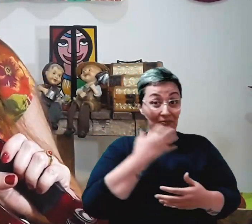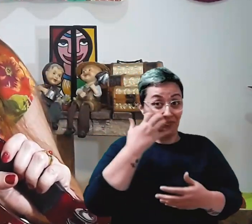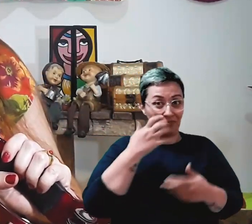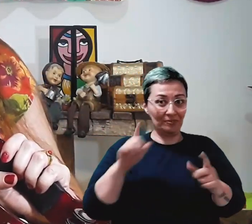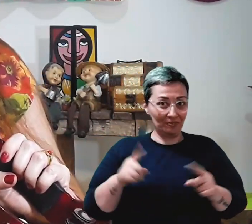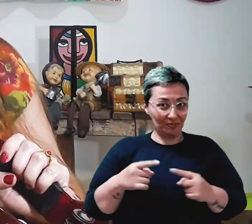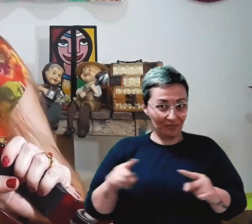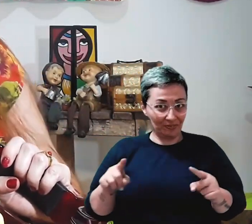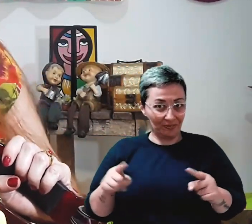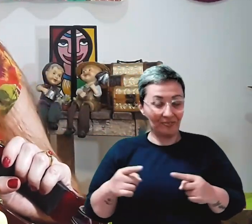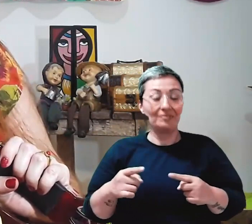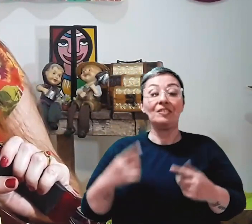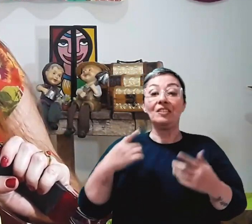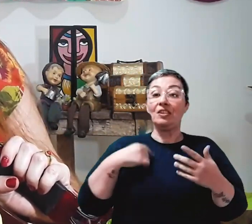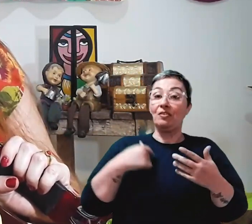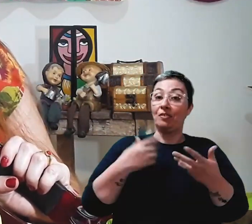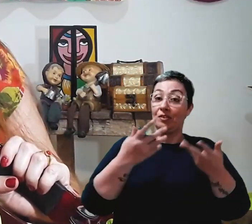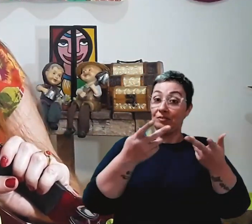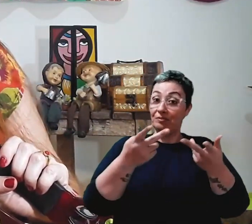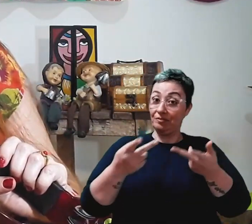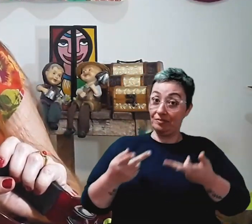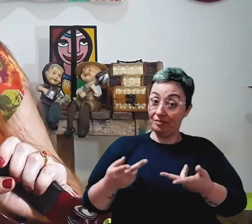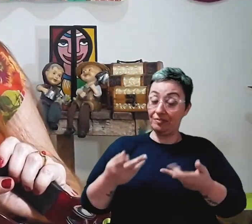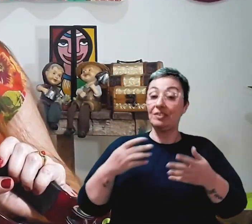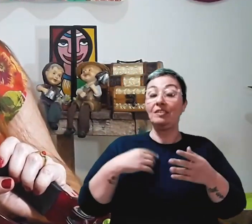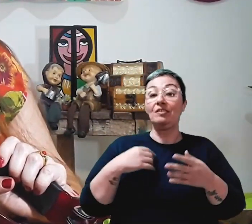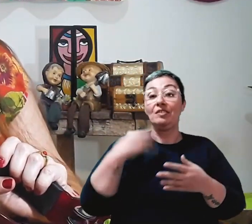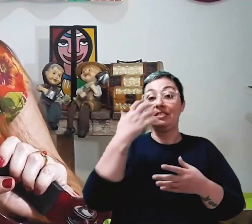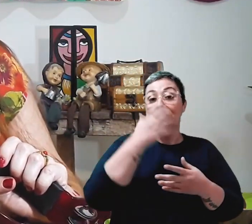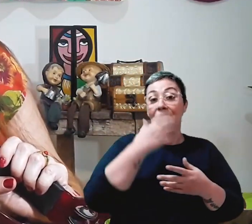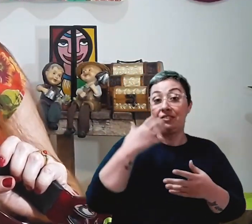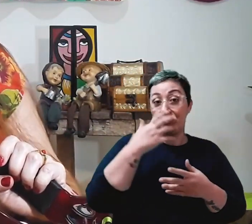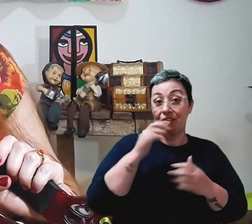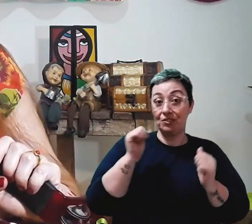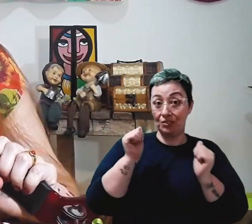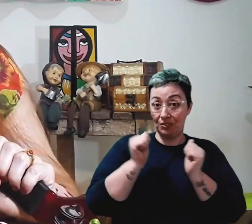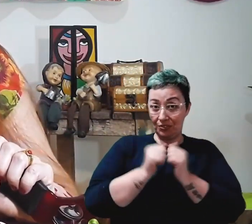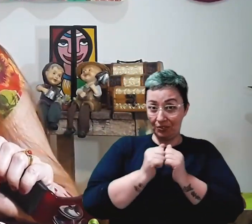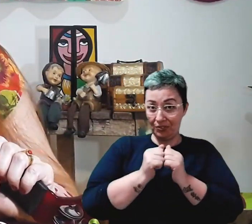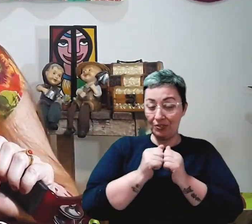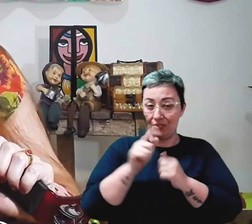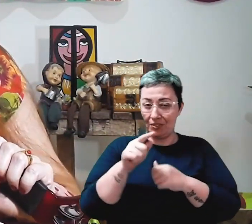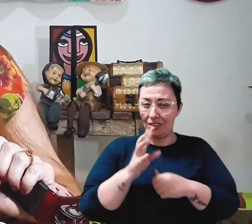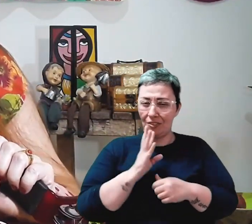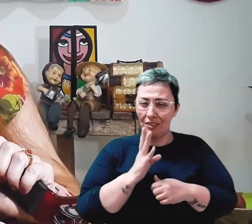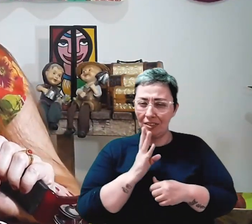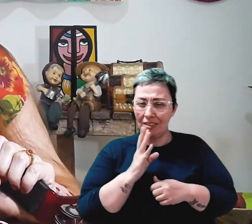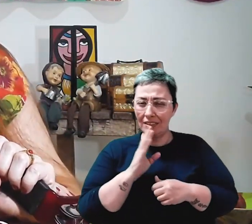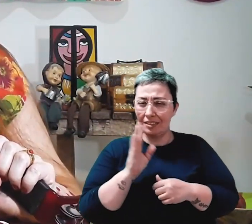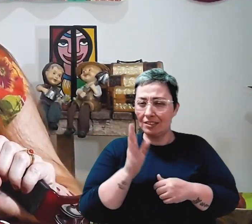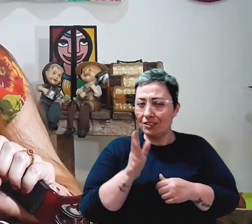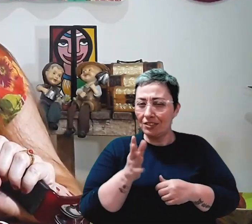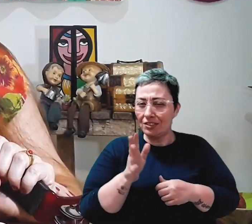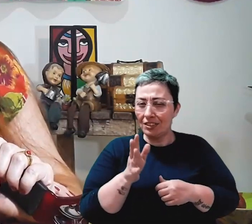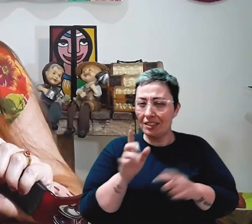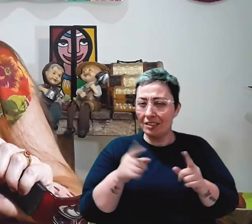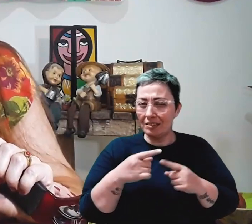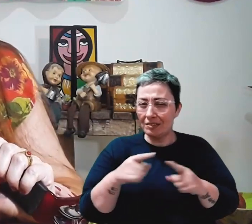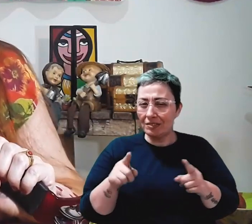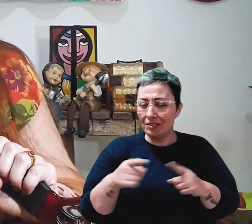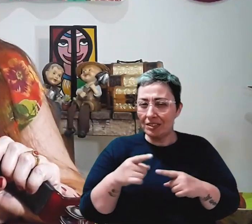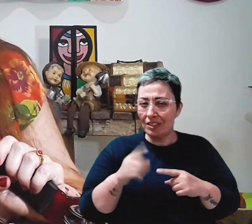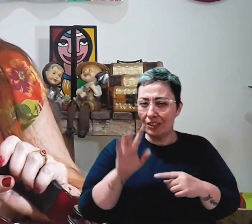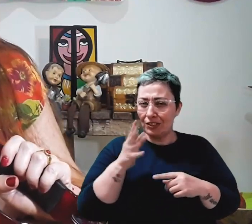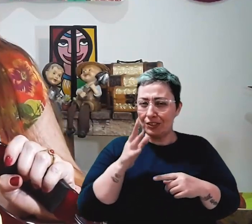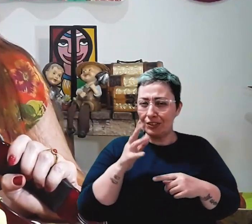canção e vou convidá-los para cantarem comigo. Será que vocês já conhecem essa canção? Será que